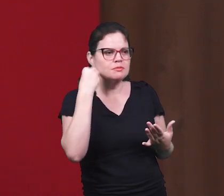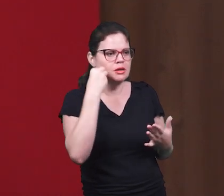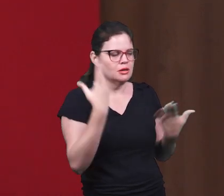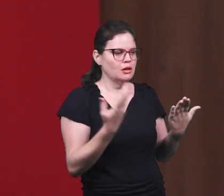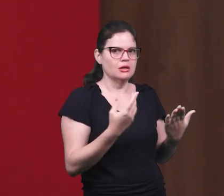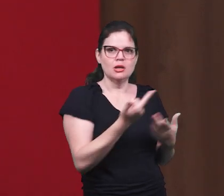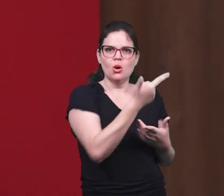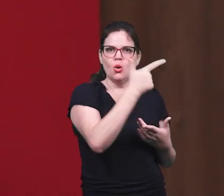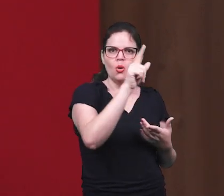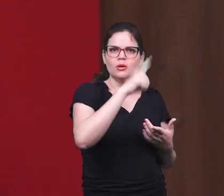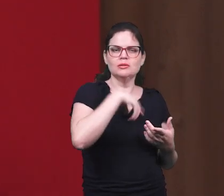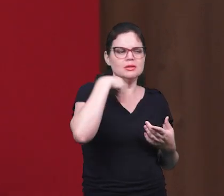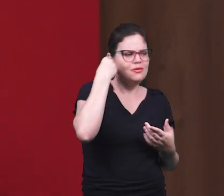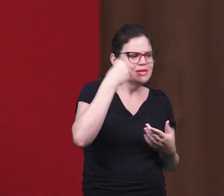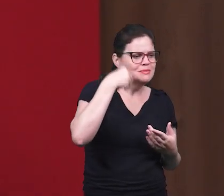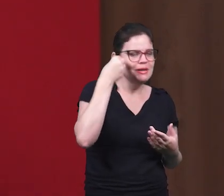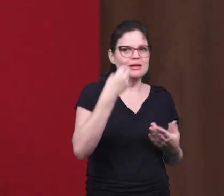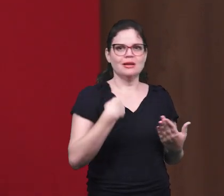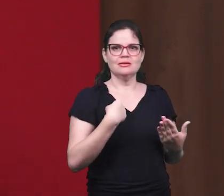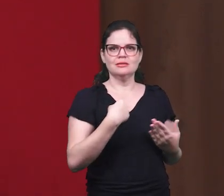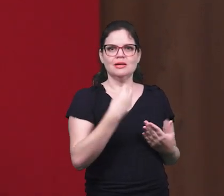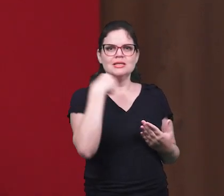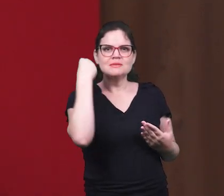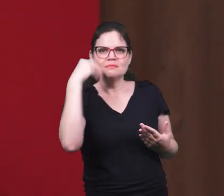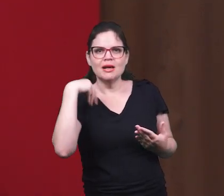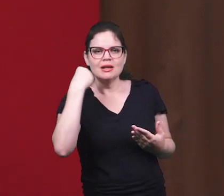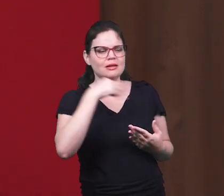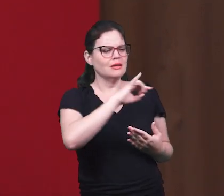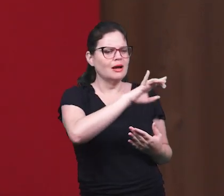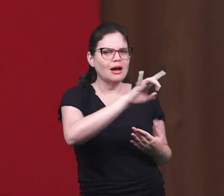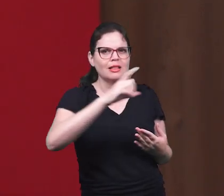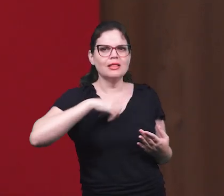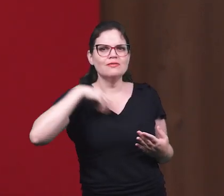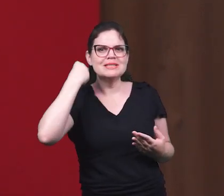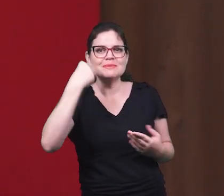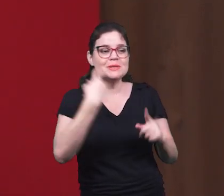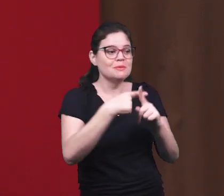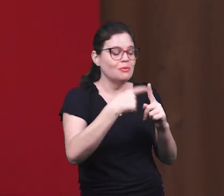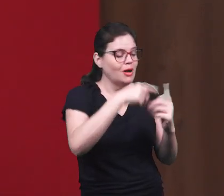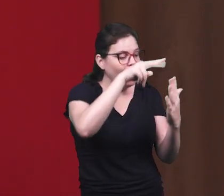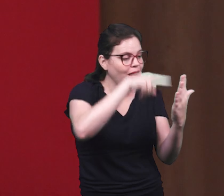experiência, Wycliffe teve a sua experiência, John Hus teve a sua experiência,